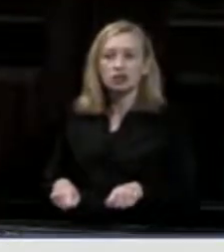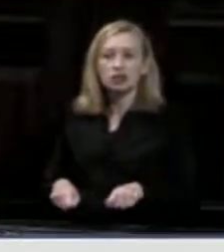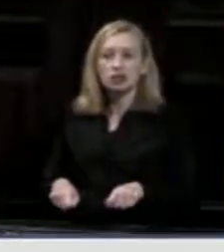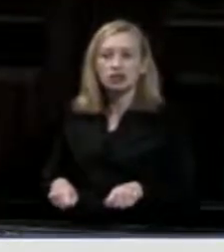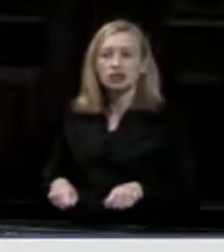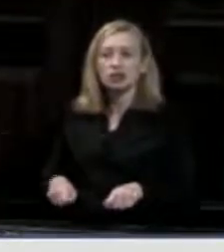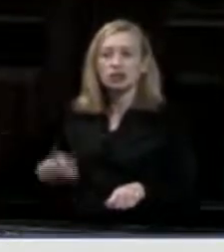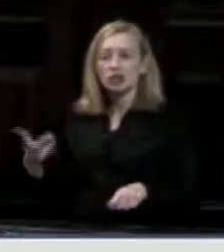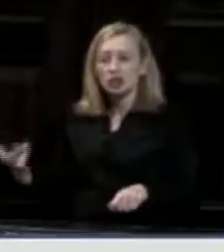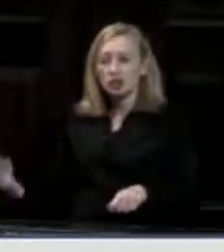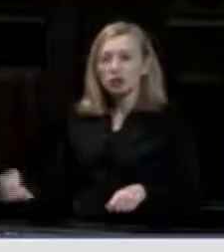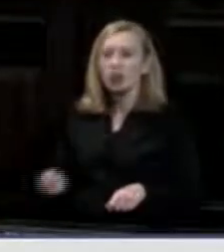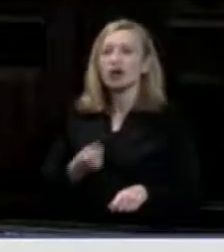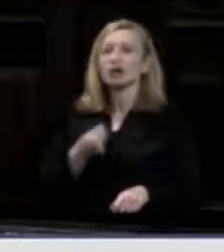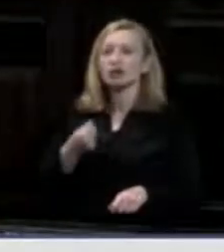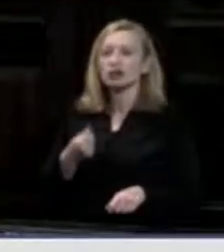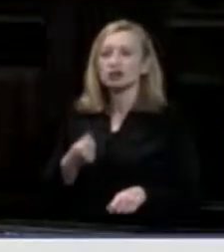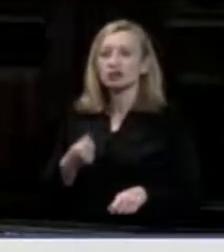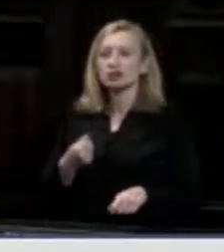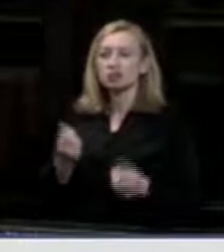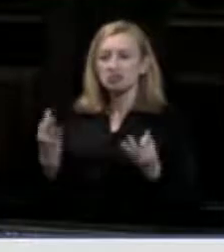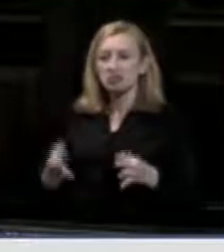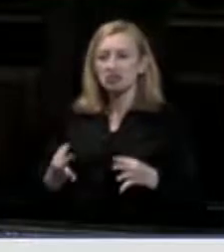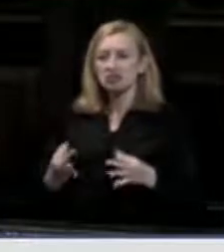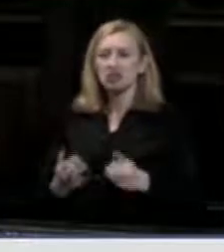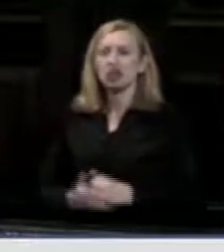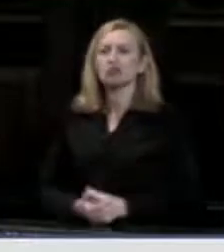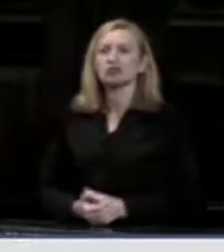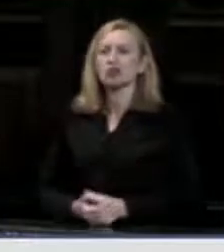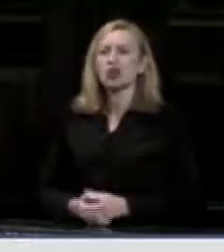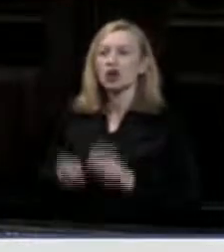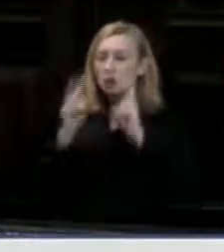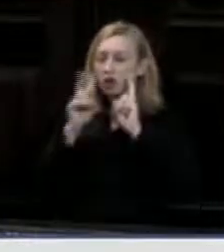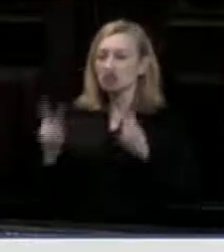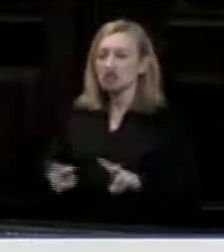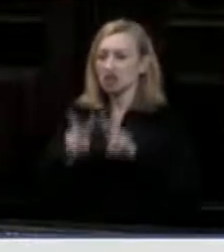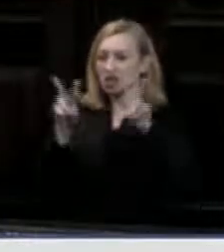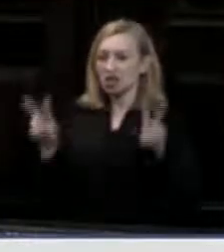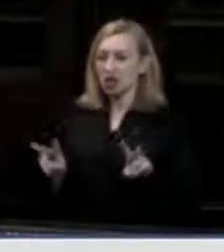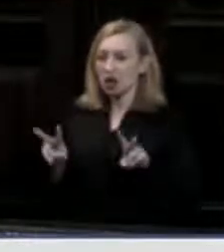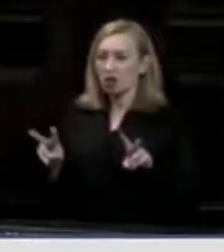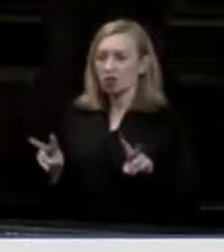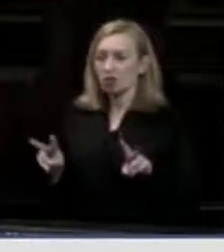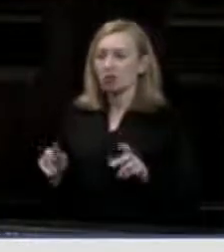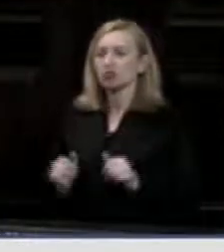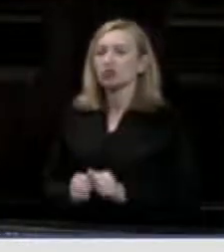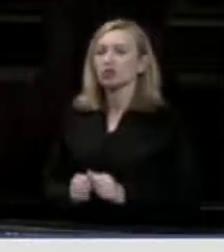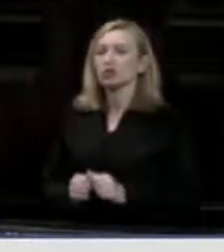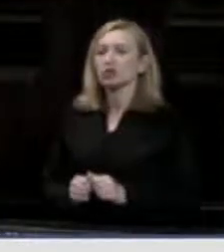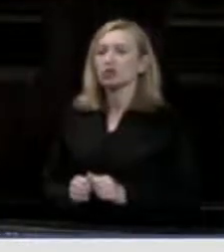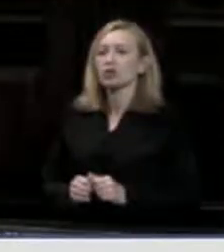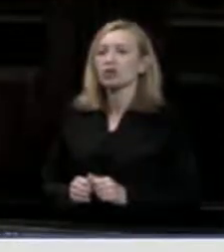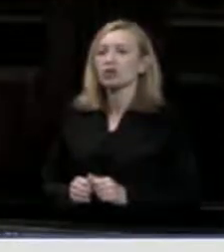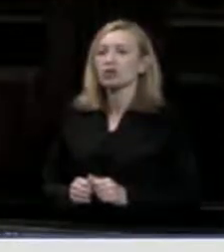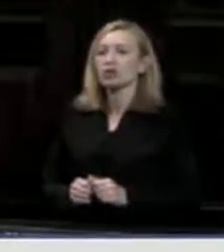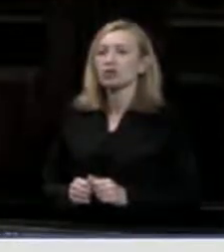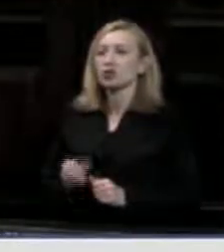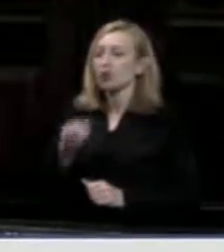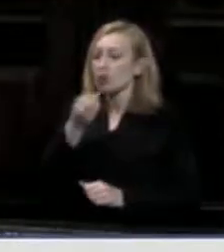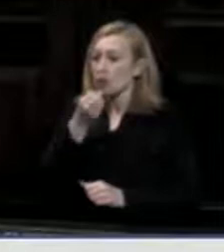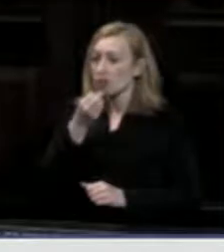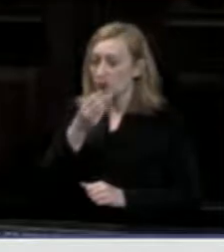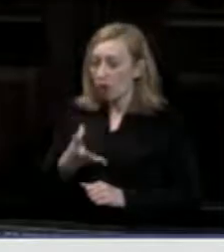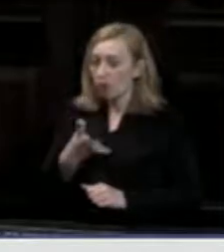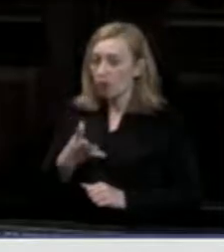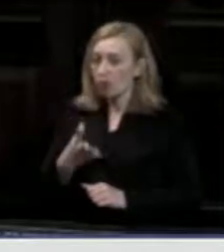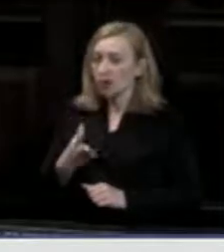eficiente e eficaz, com uma visão de curto, médio e longo